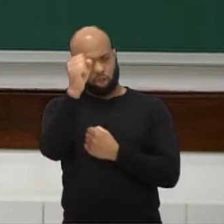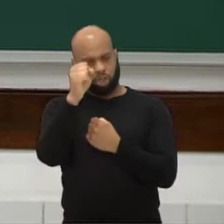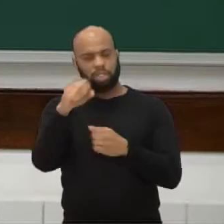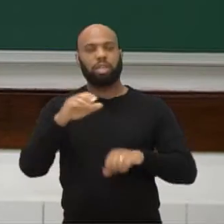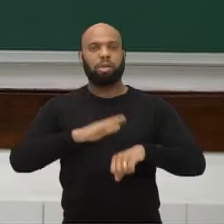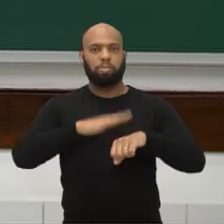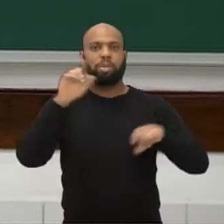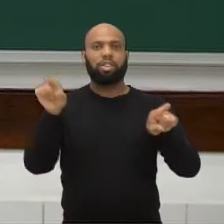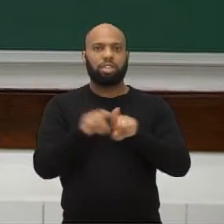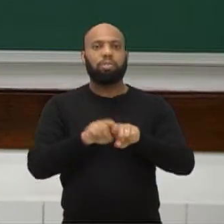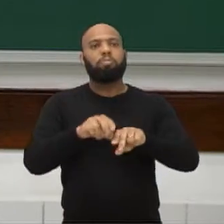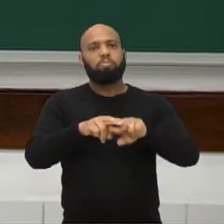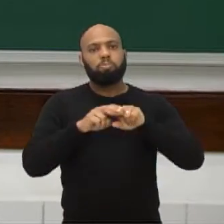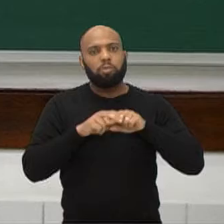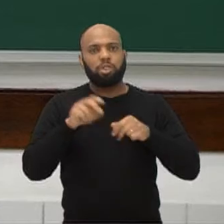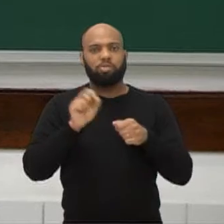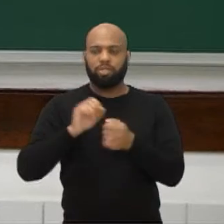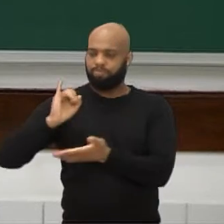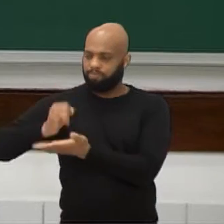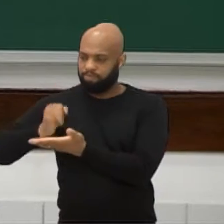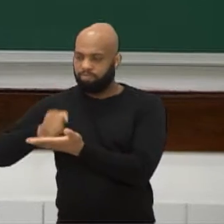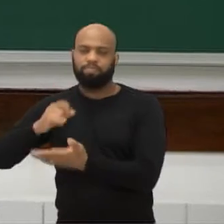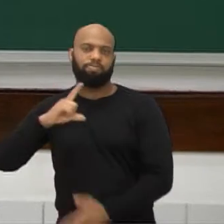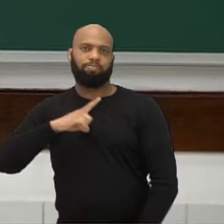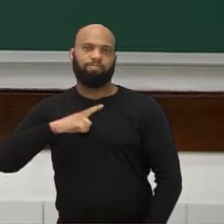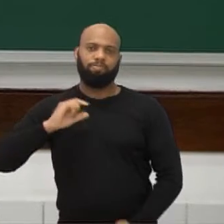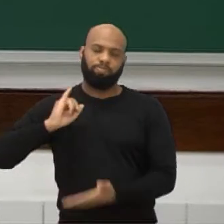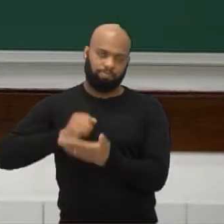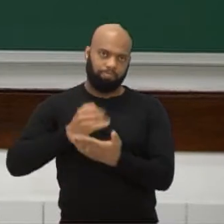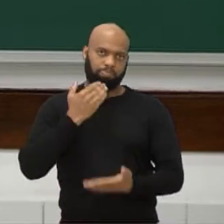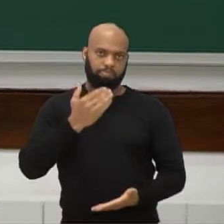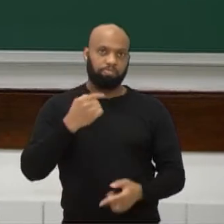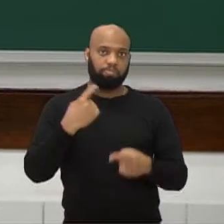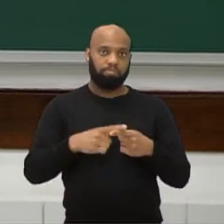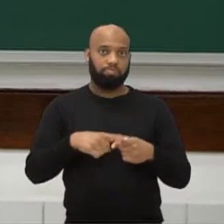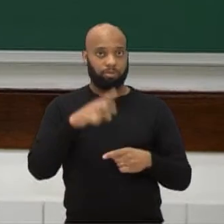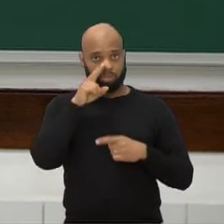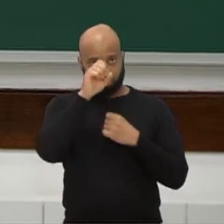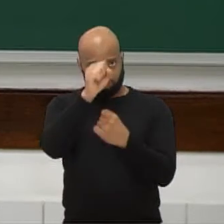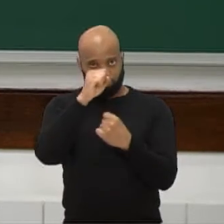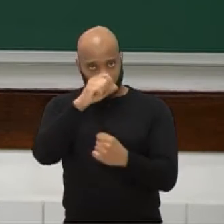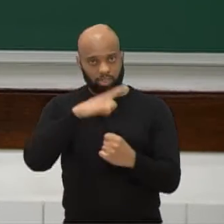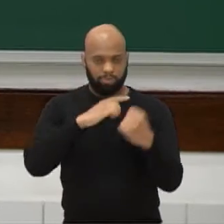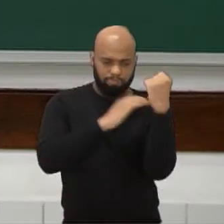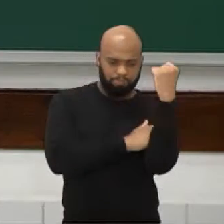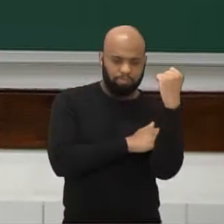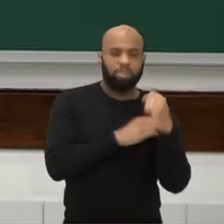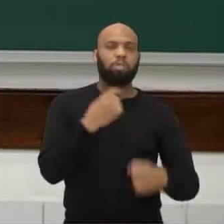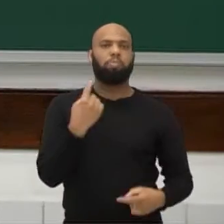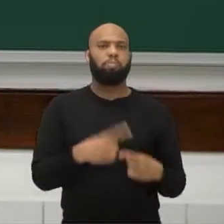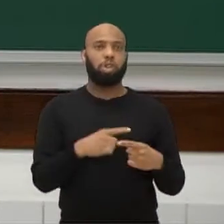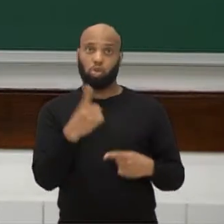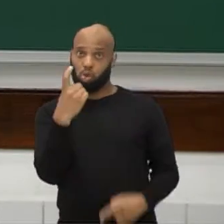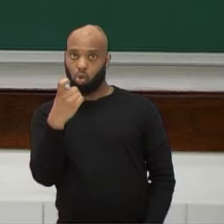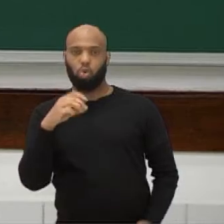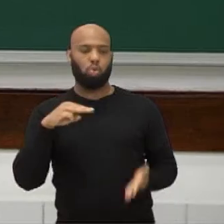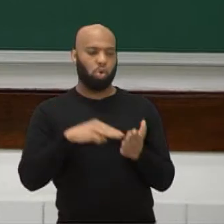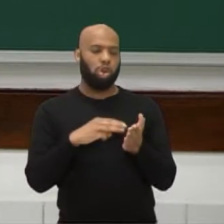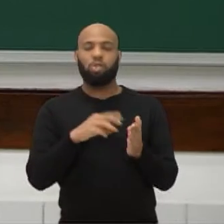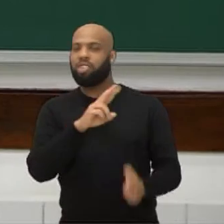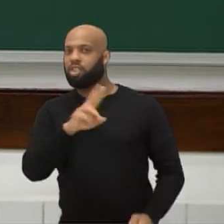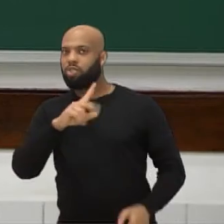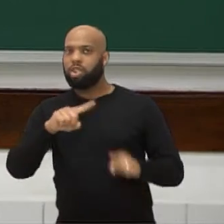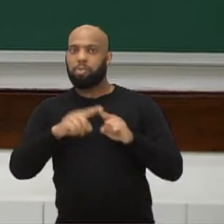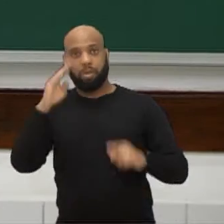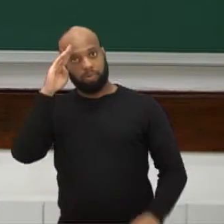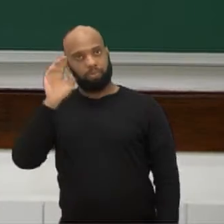ok? Então é por esse motivo que são cobrados esses impostos, para fortalecer, não é o único motivo, mas um dos